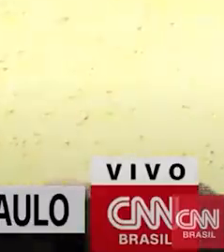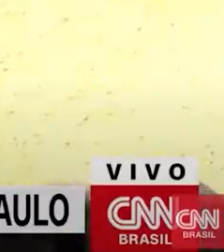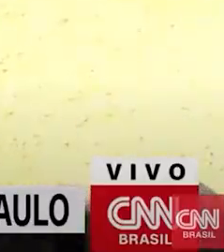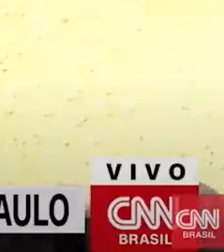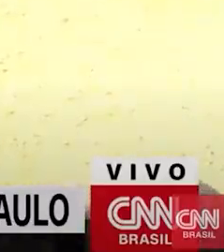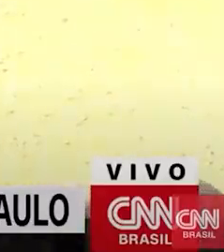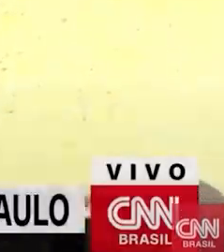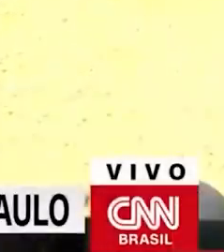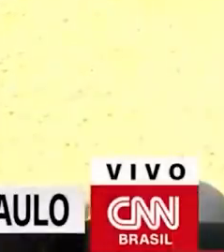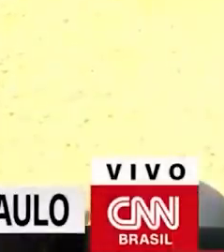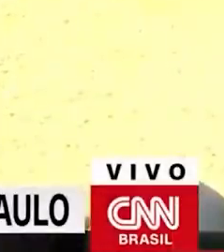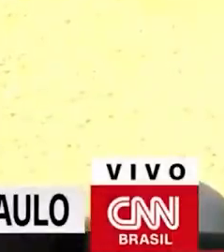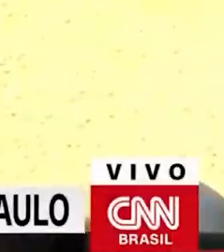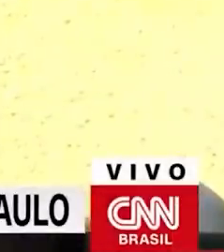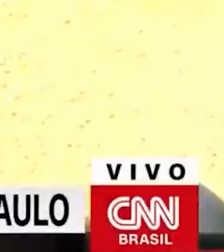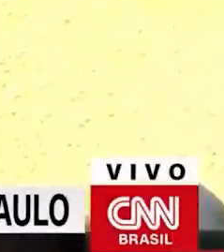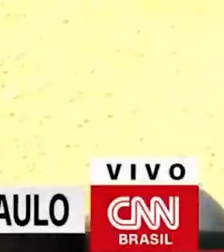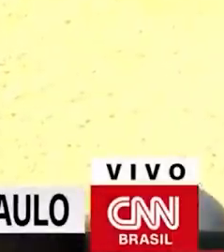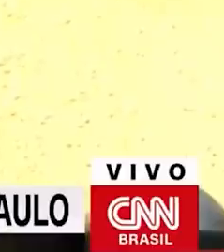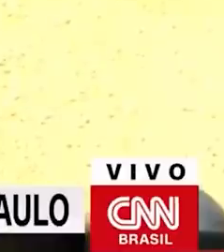de vocês.